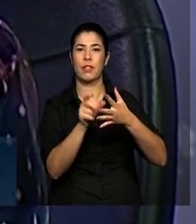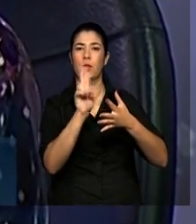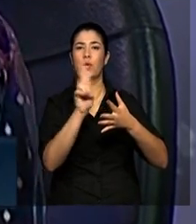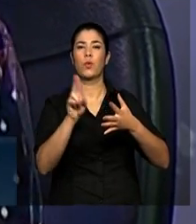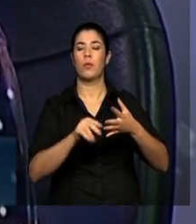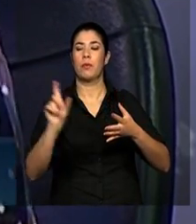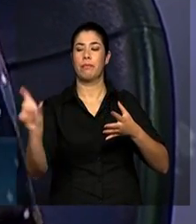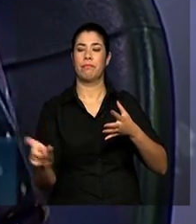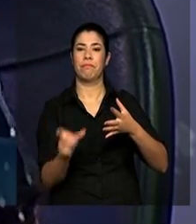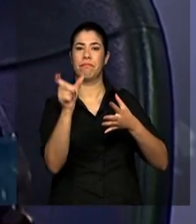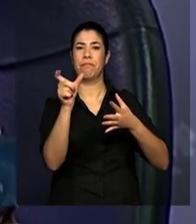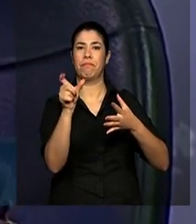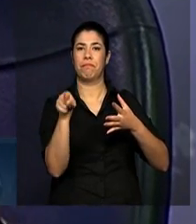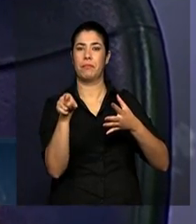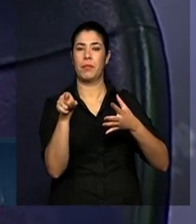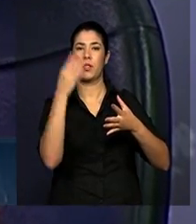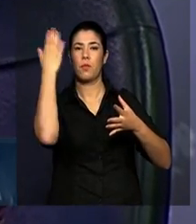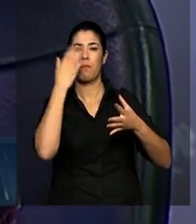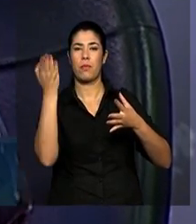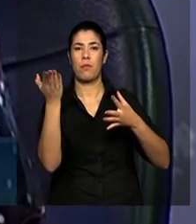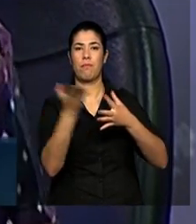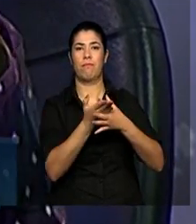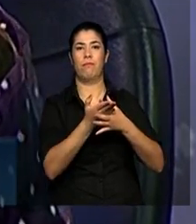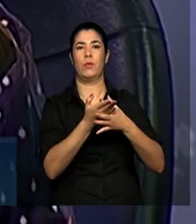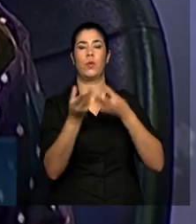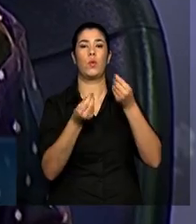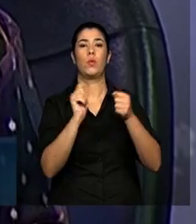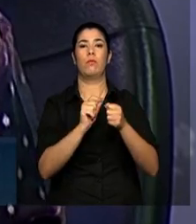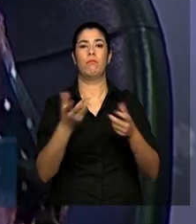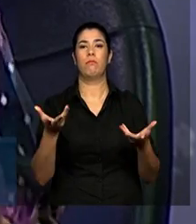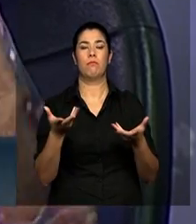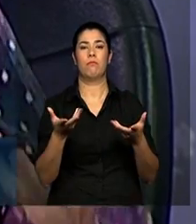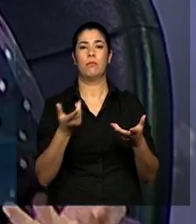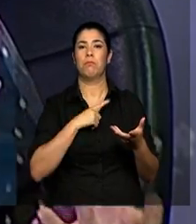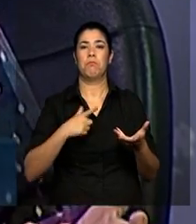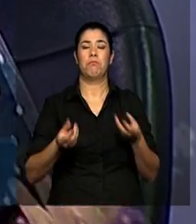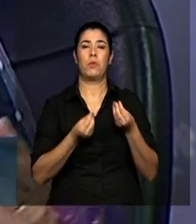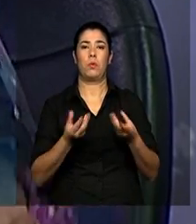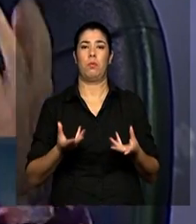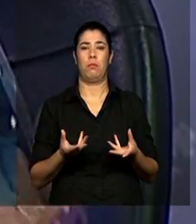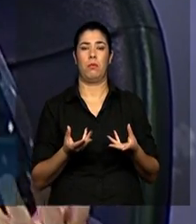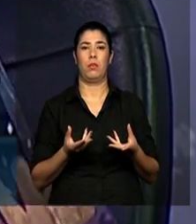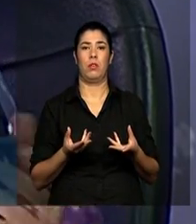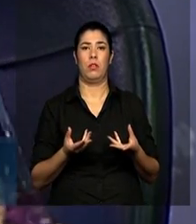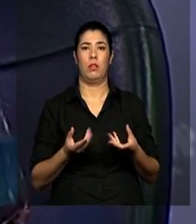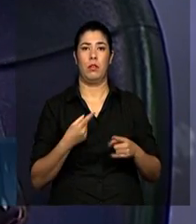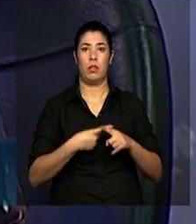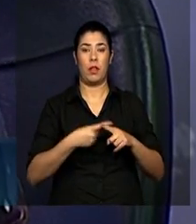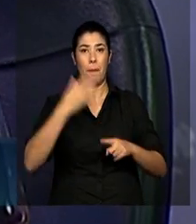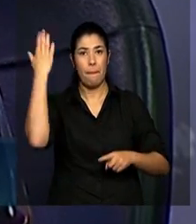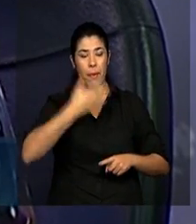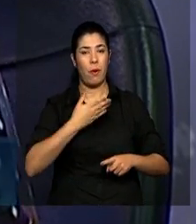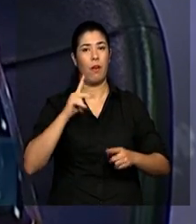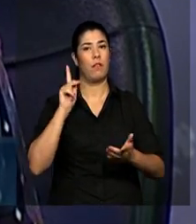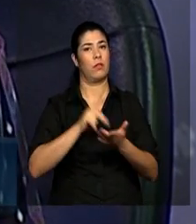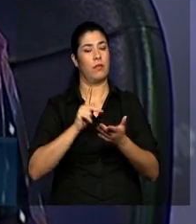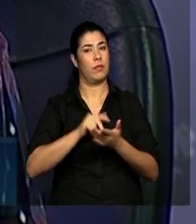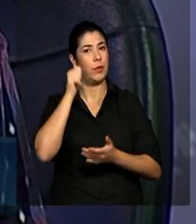falar uma peça no processo, que comprovasse o crime de estupro,